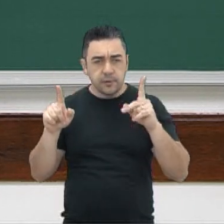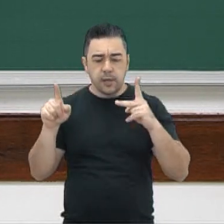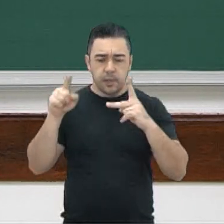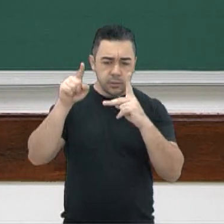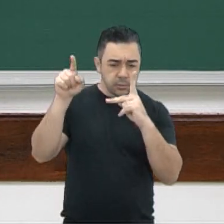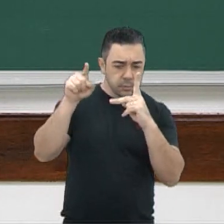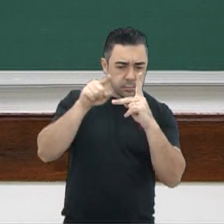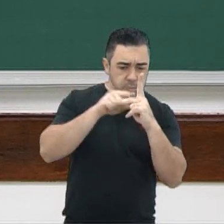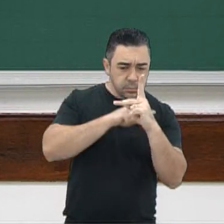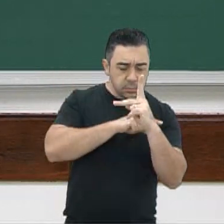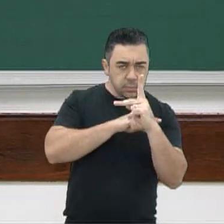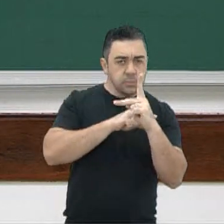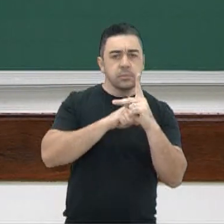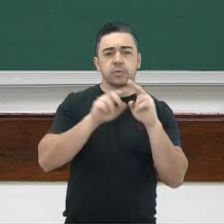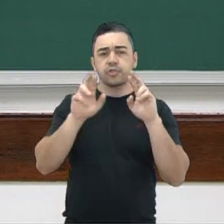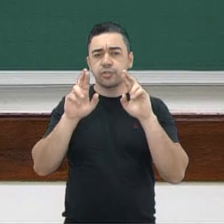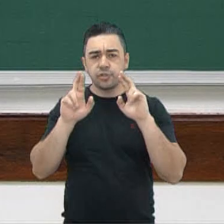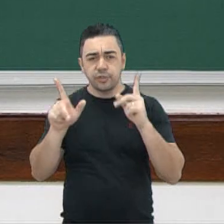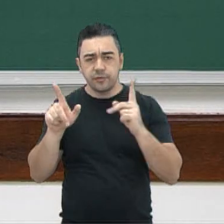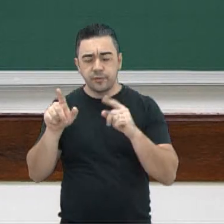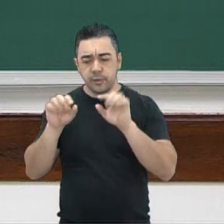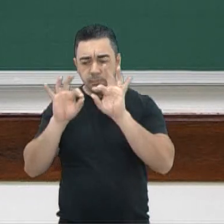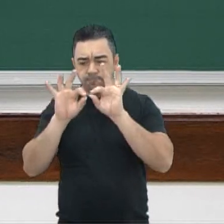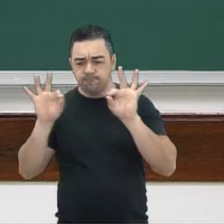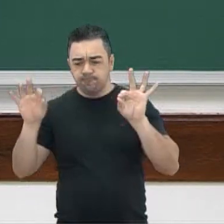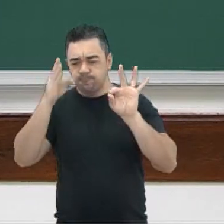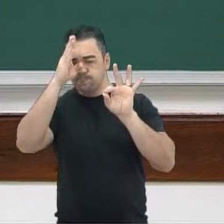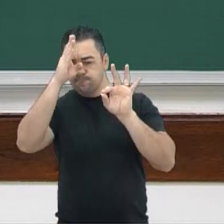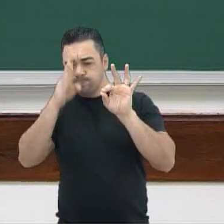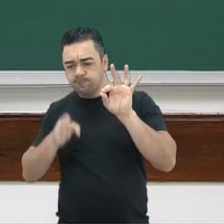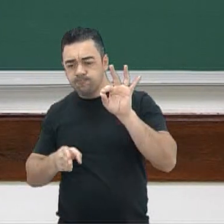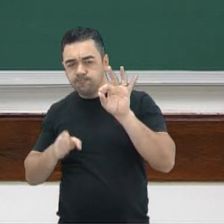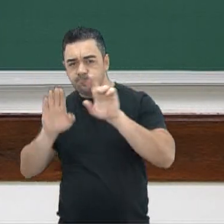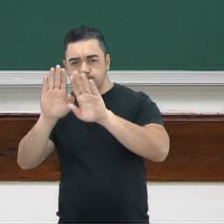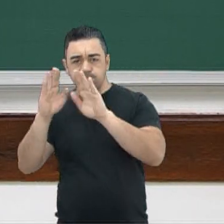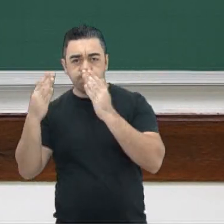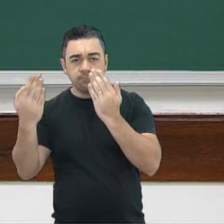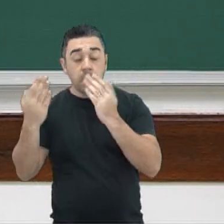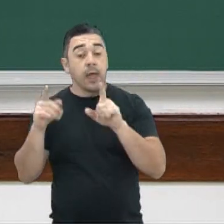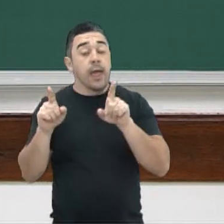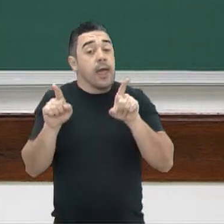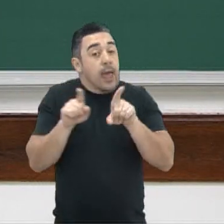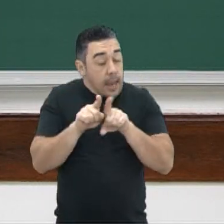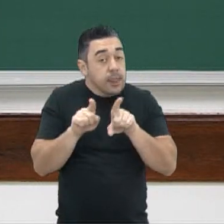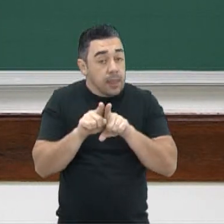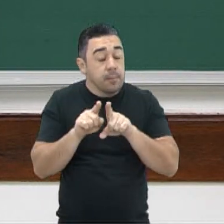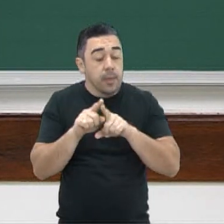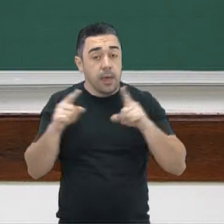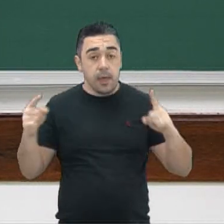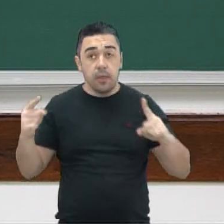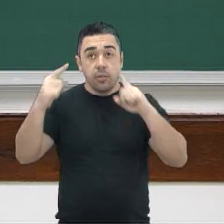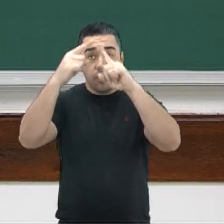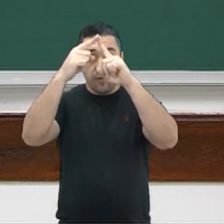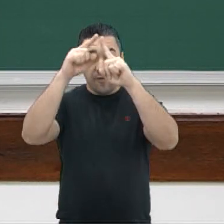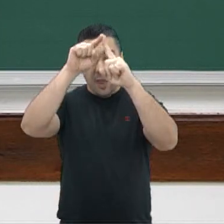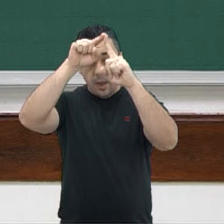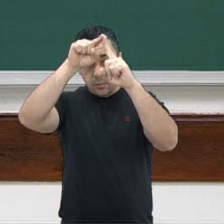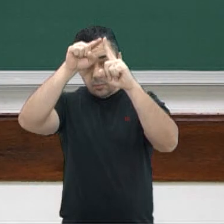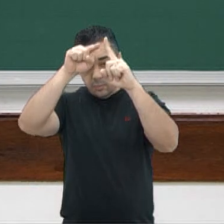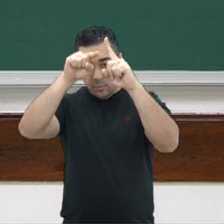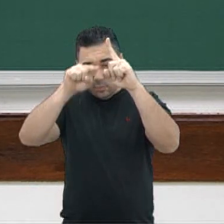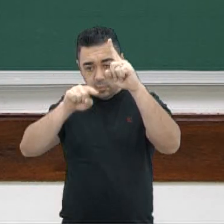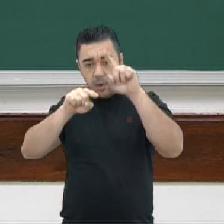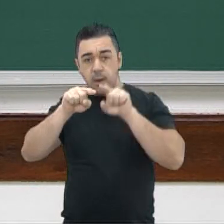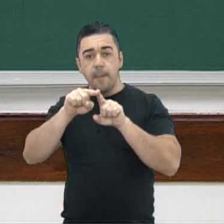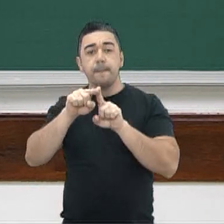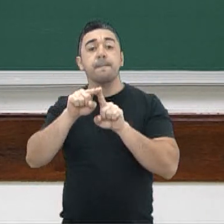mediatriz. A altura ela vai ser traçada a partir do vértice, também igual às outras, mas quando ela chega no seu lado oposto, ela